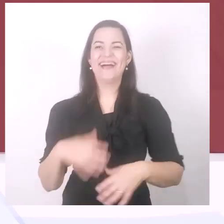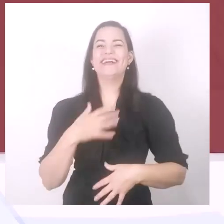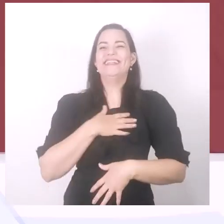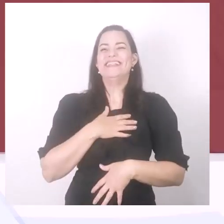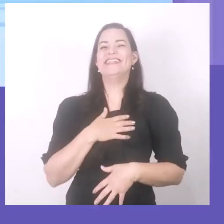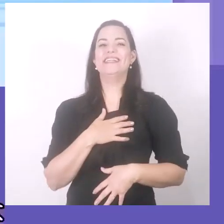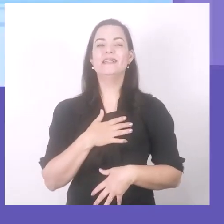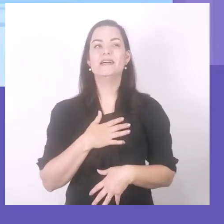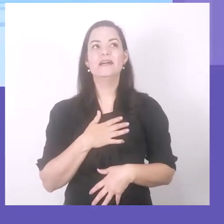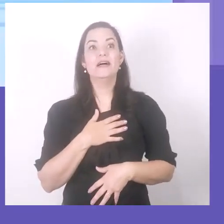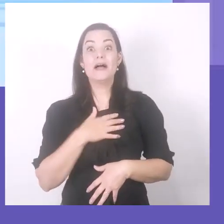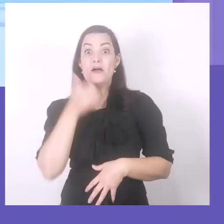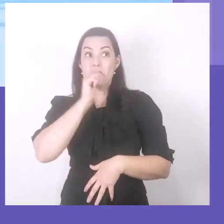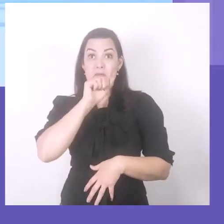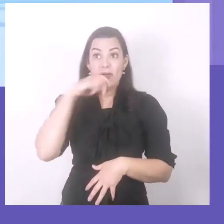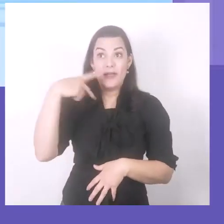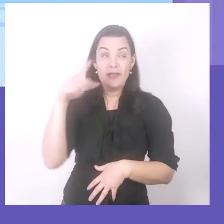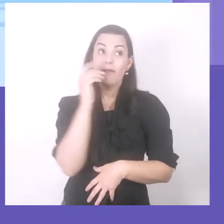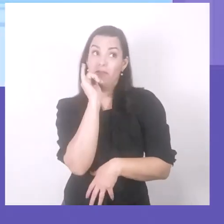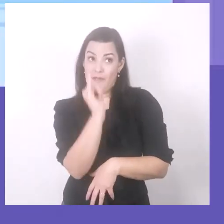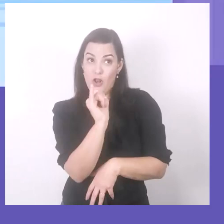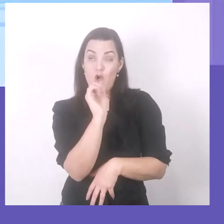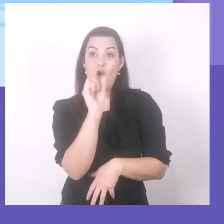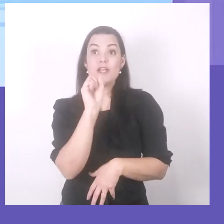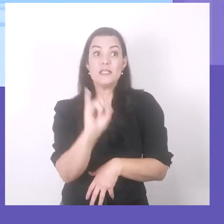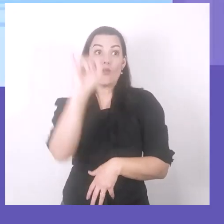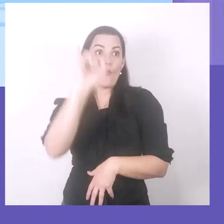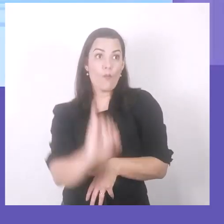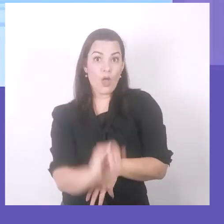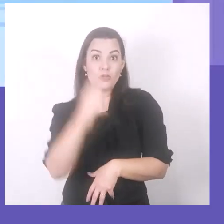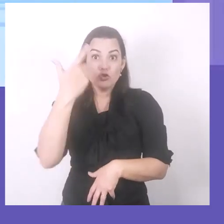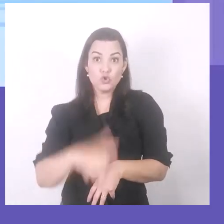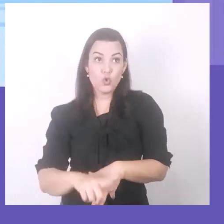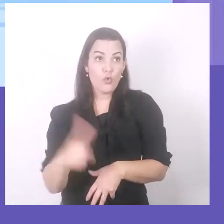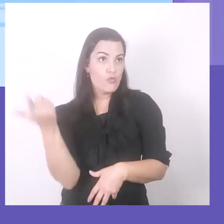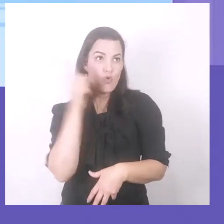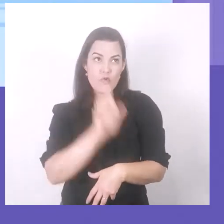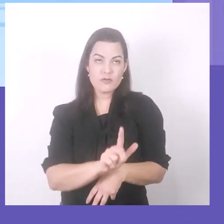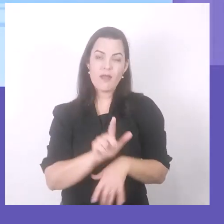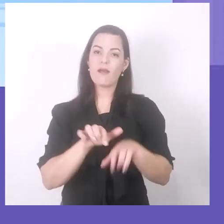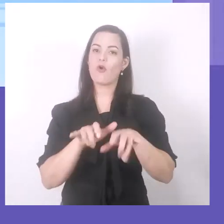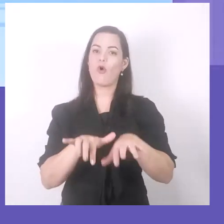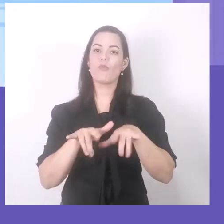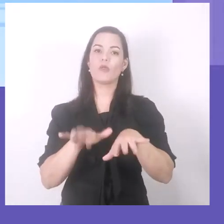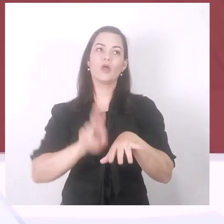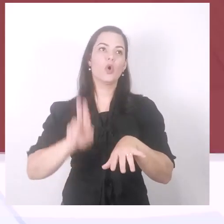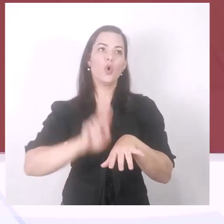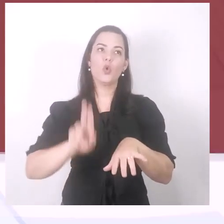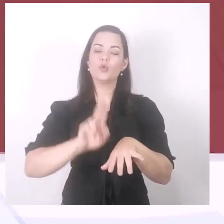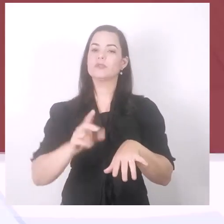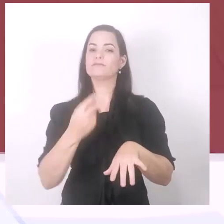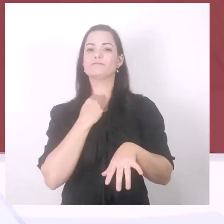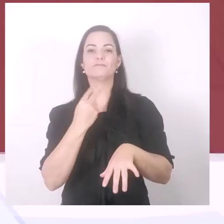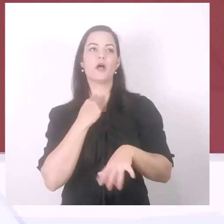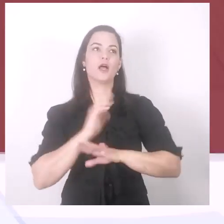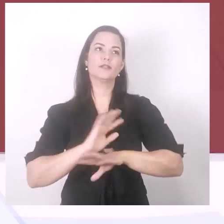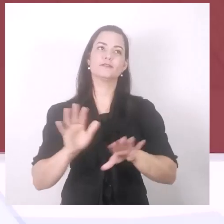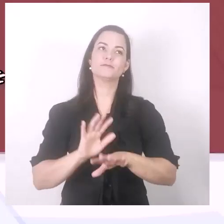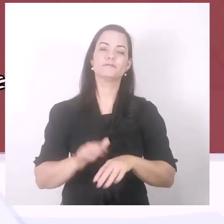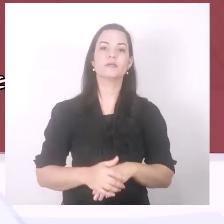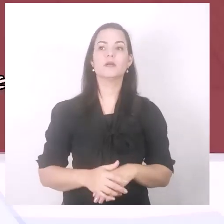A mãe dele diz que enquanto ele não emagrecer, não pode usar o computador. Ai, ai, ai, mas